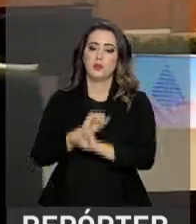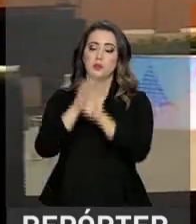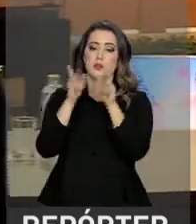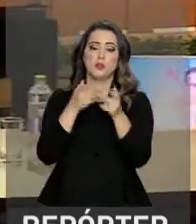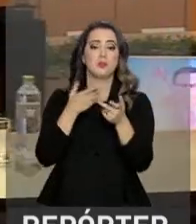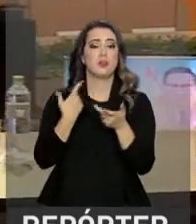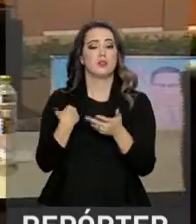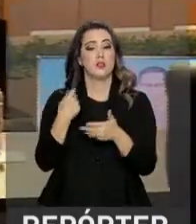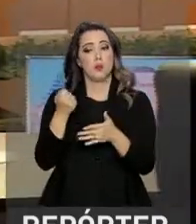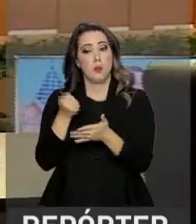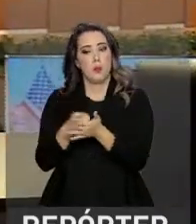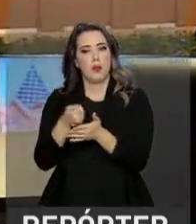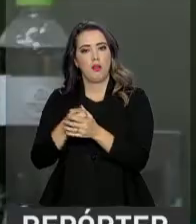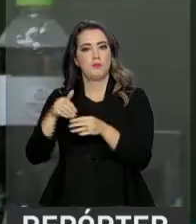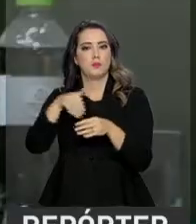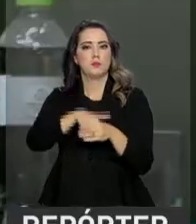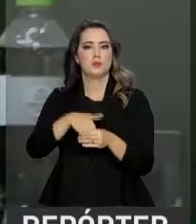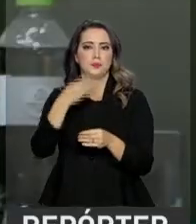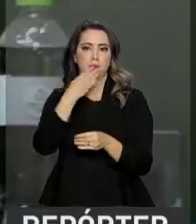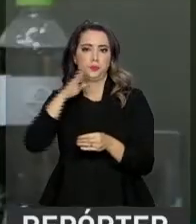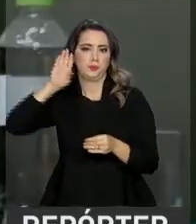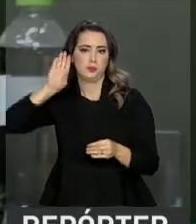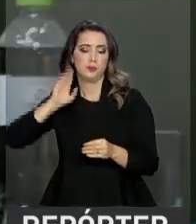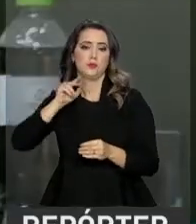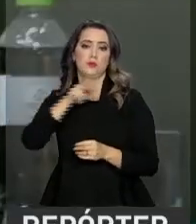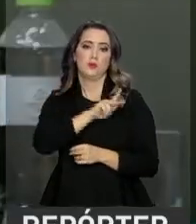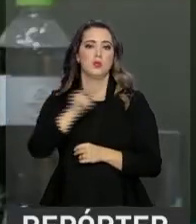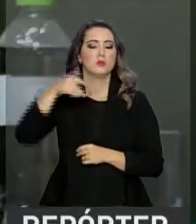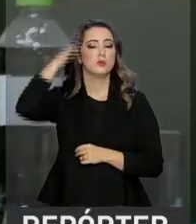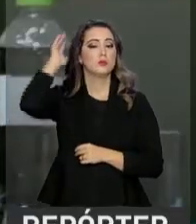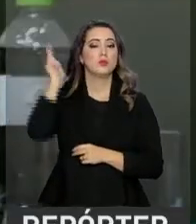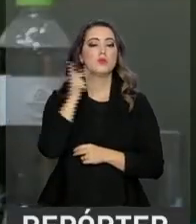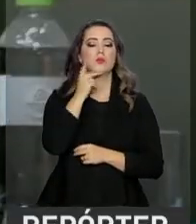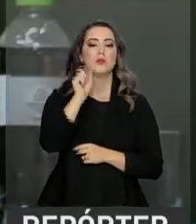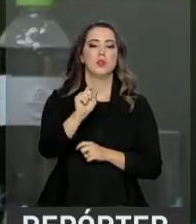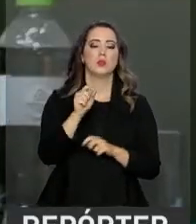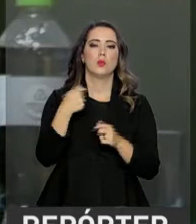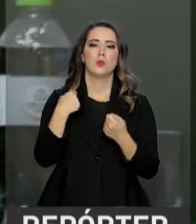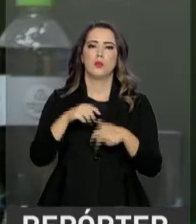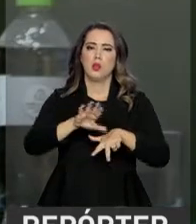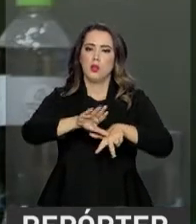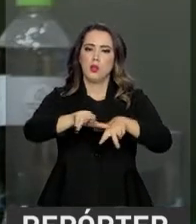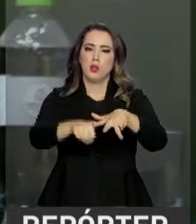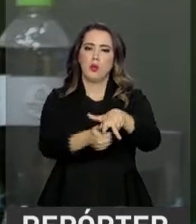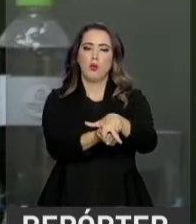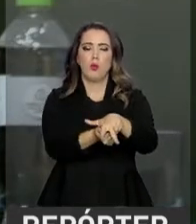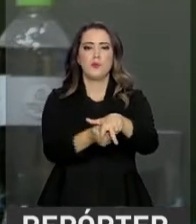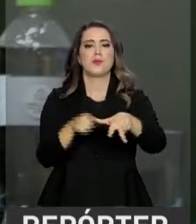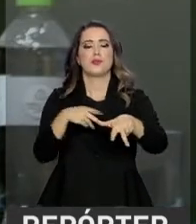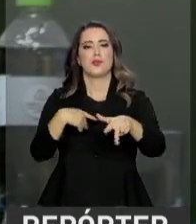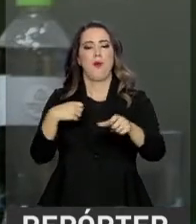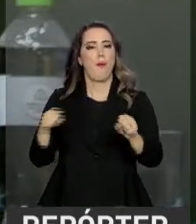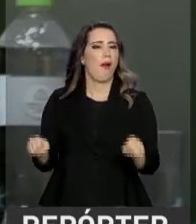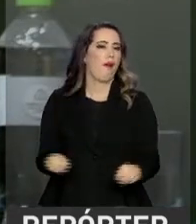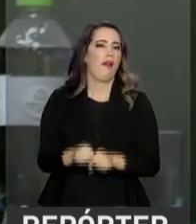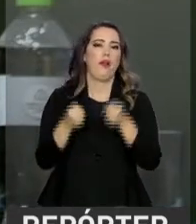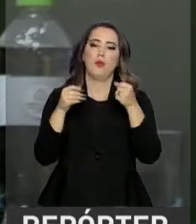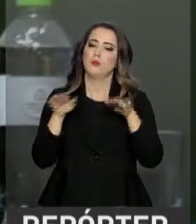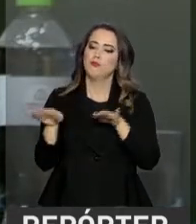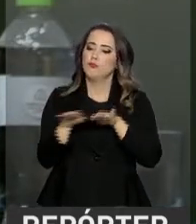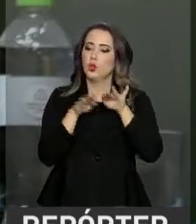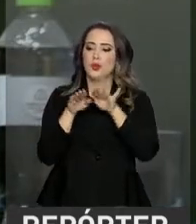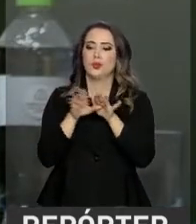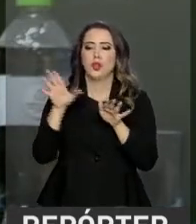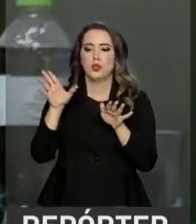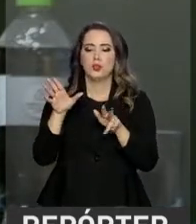financiamento de campanhas o presidente michel temer defendeu que a corrupção corrói a democracia e tirar recursos de